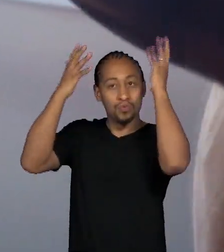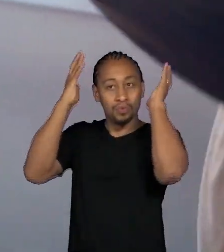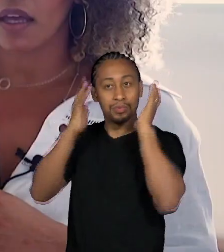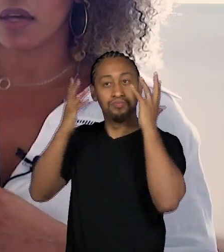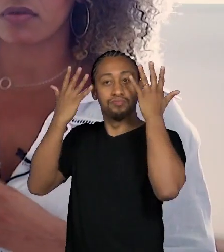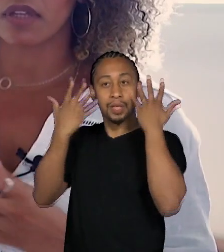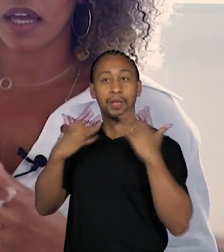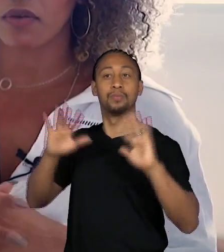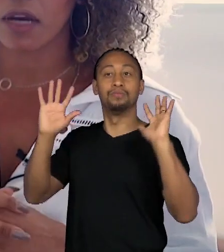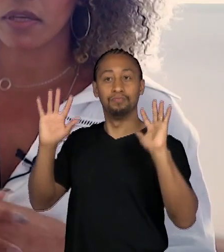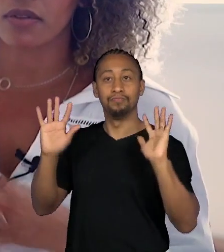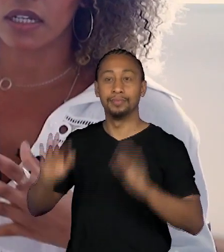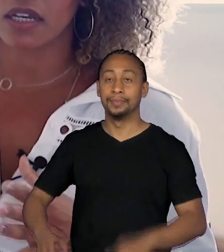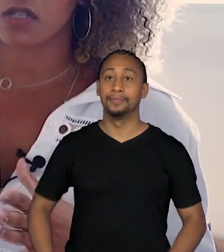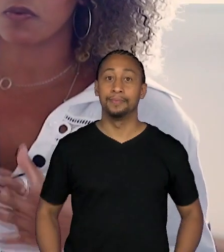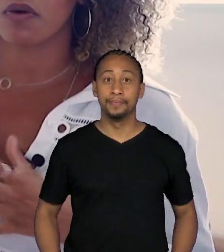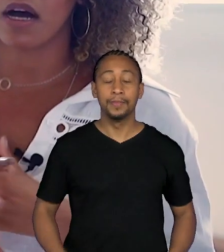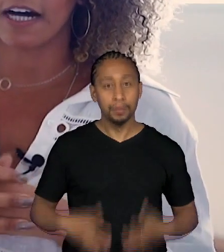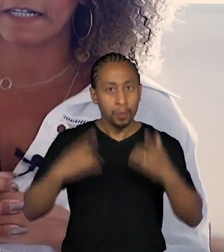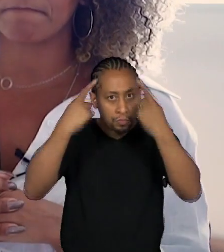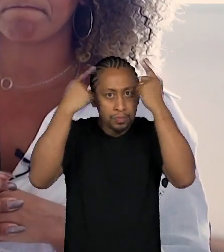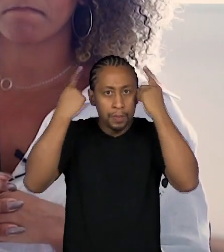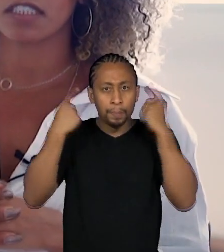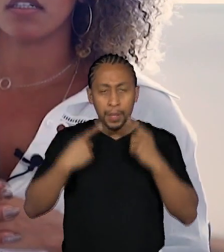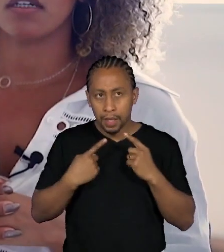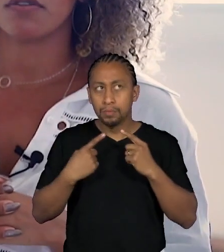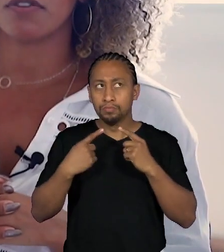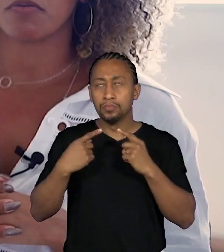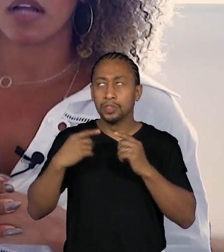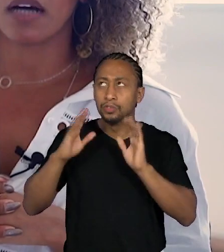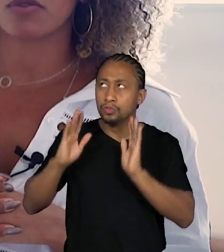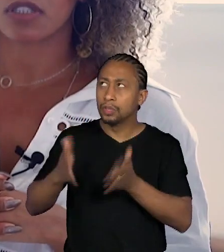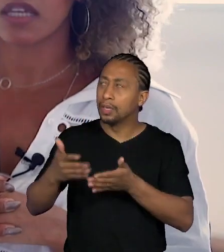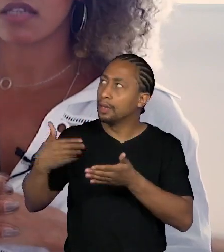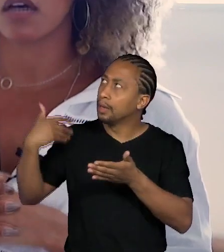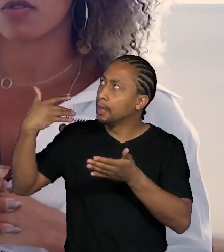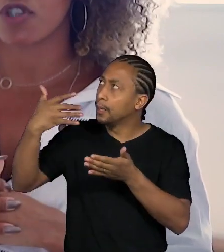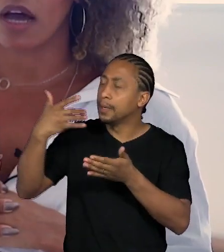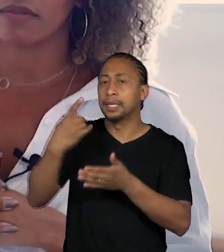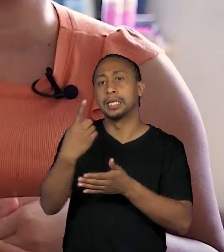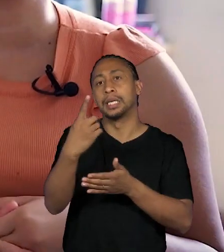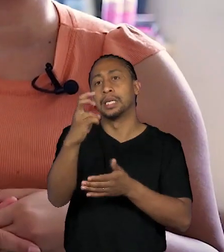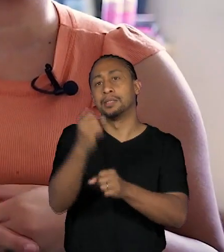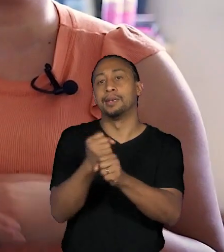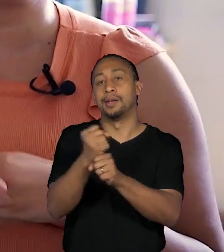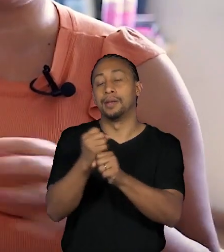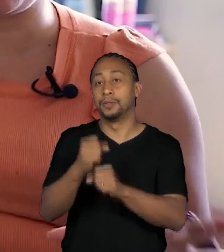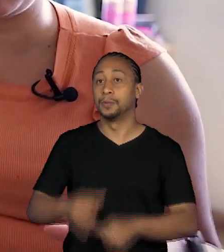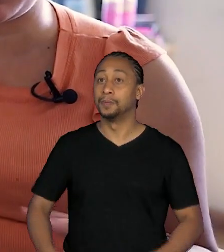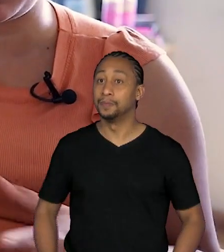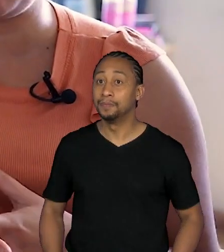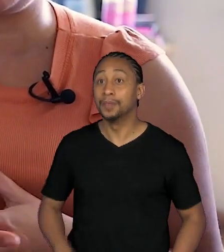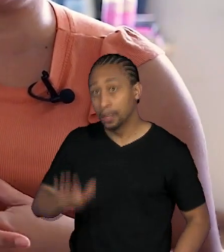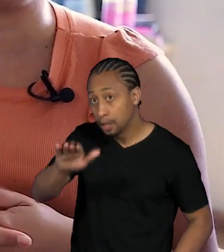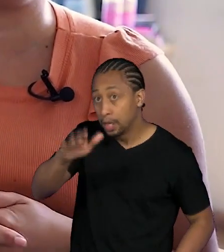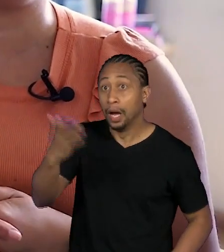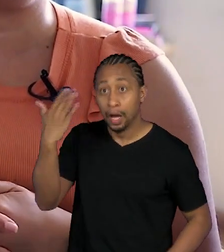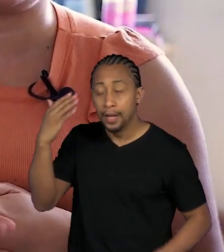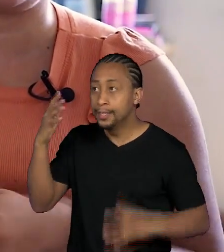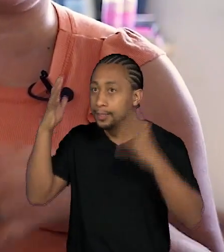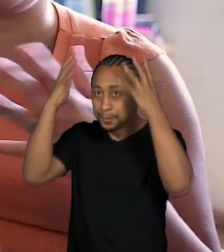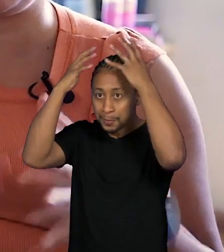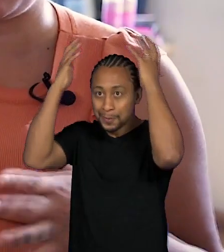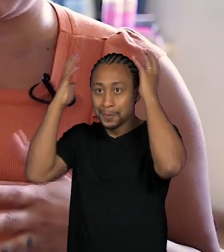cabelo natural. Eu tenho cabelo crespo há, uns 15 anos já. Foi um choque na época, porque